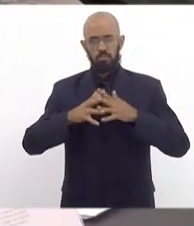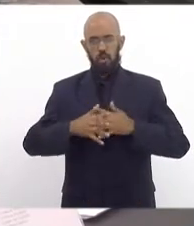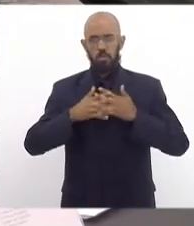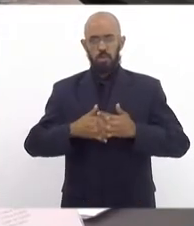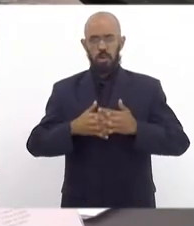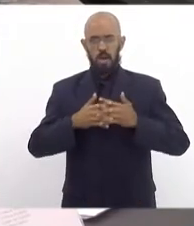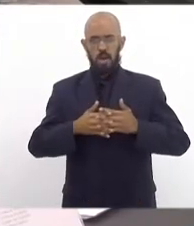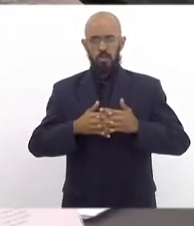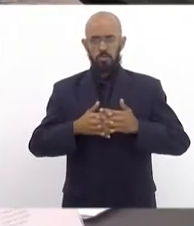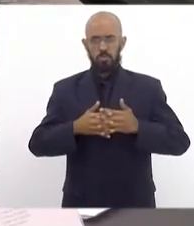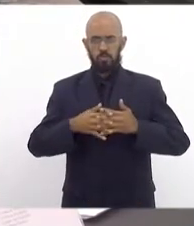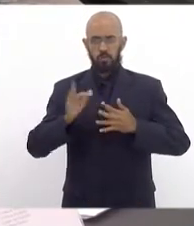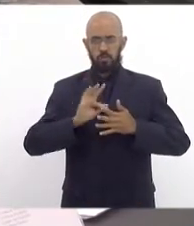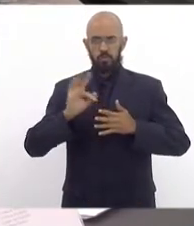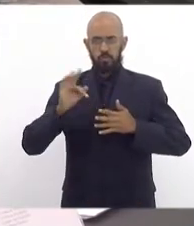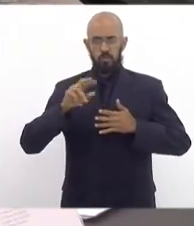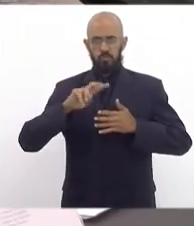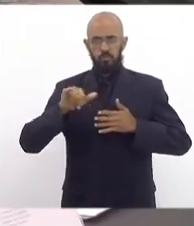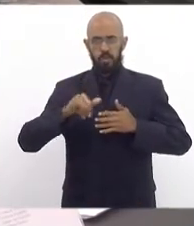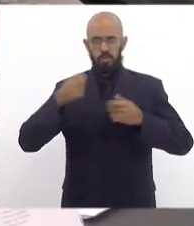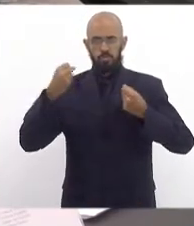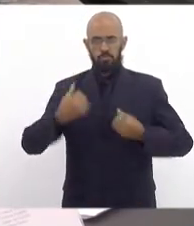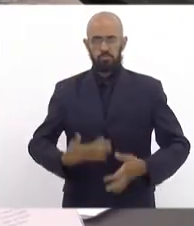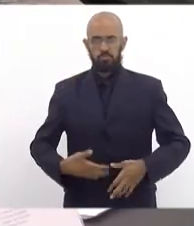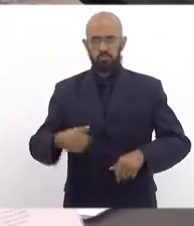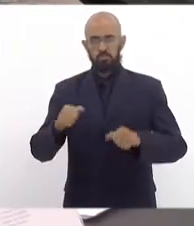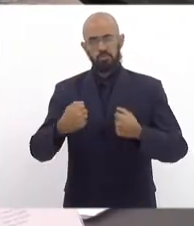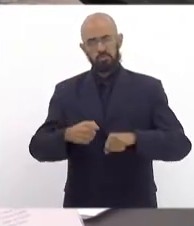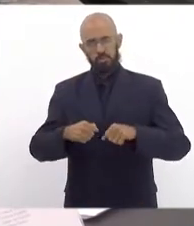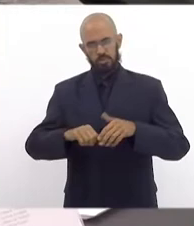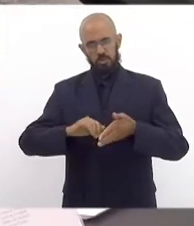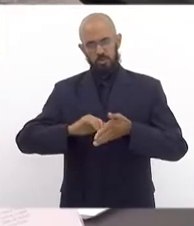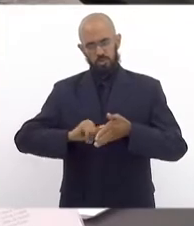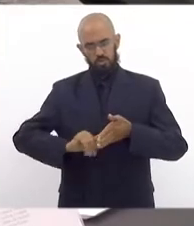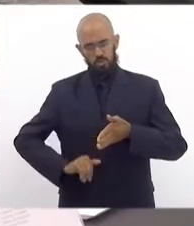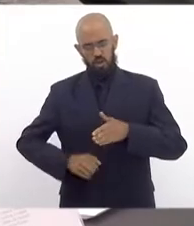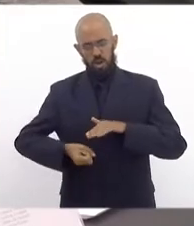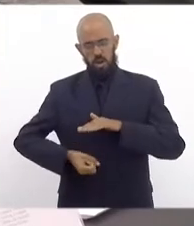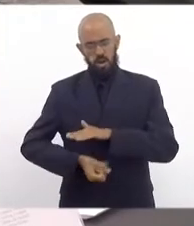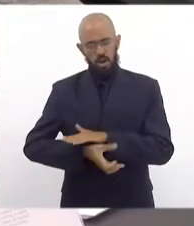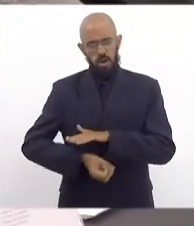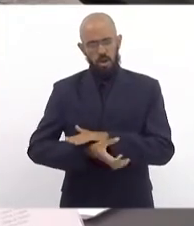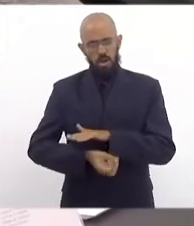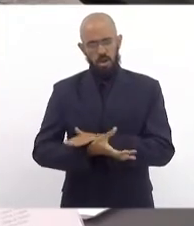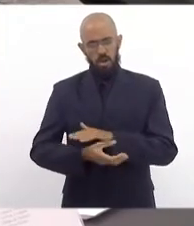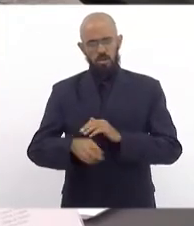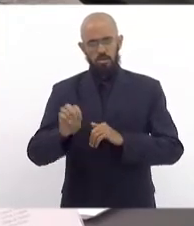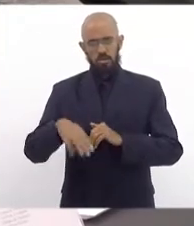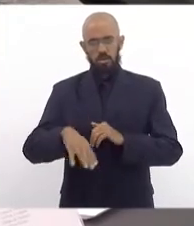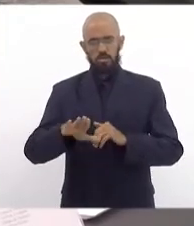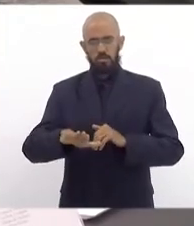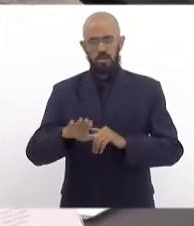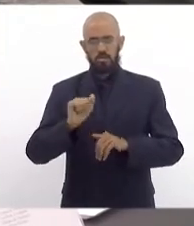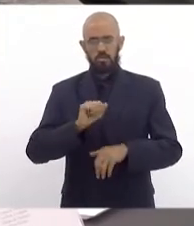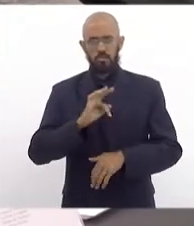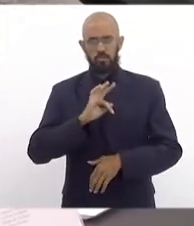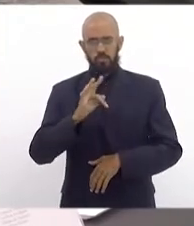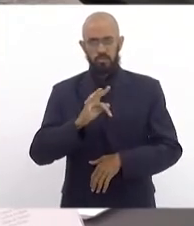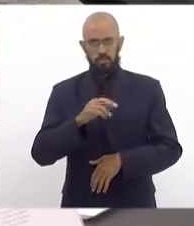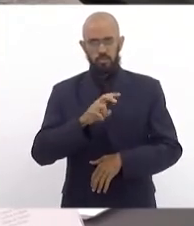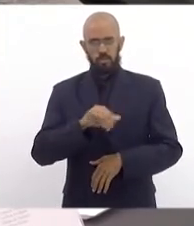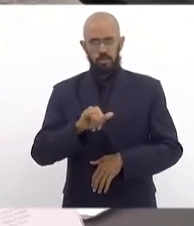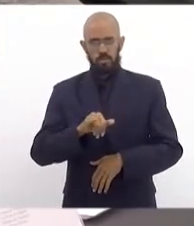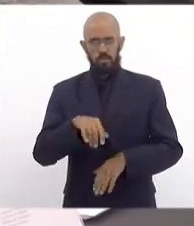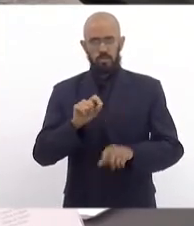que o futuro vai dizer o óbvio que a gente precisa combater a corrupção a gente precisa eu precisava dar um freio de arrumação mas o futuro